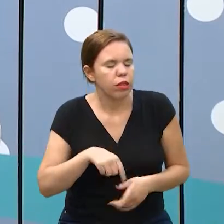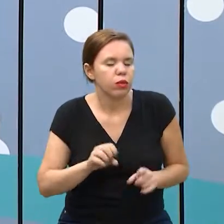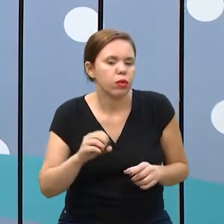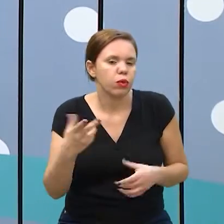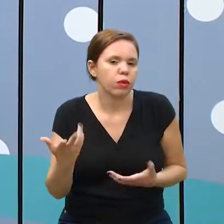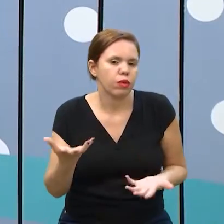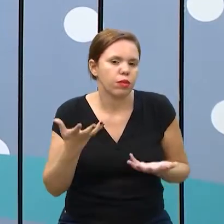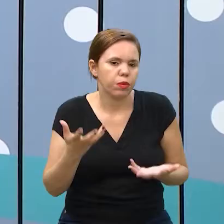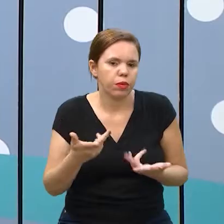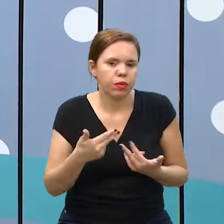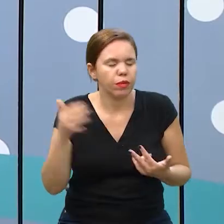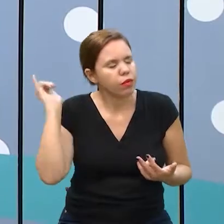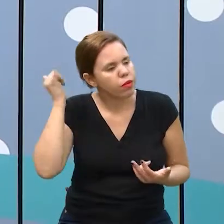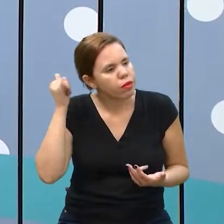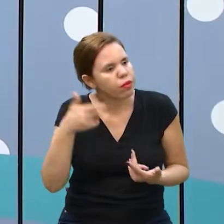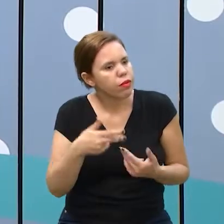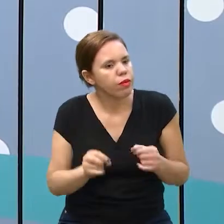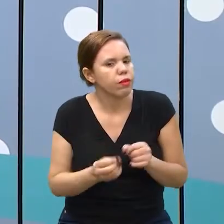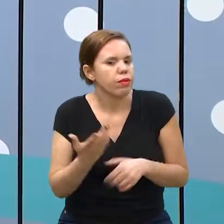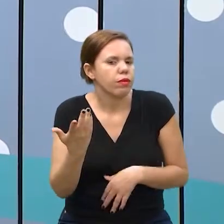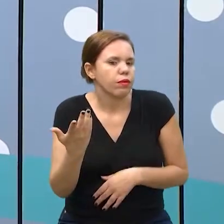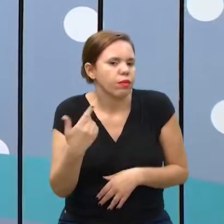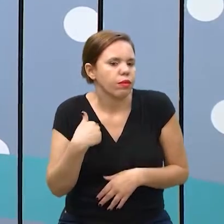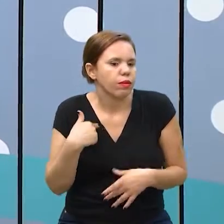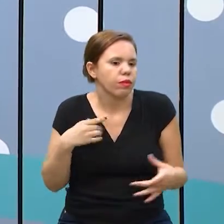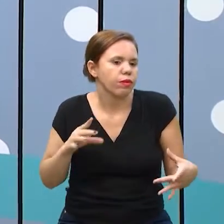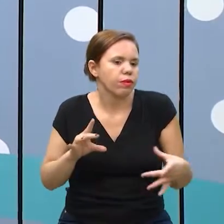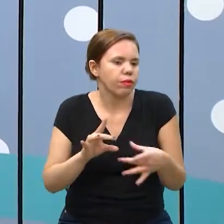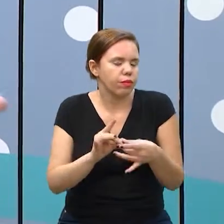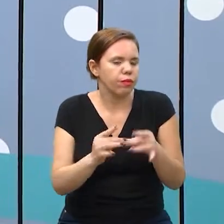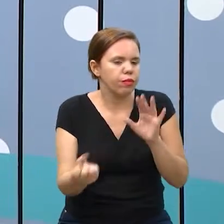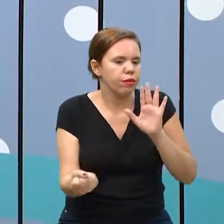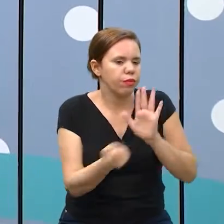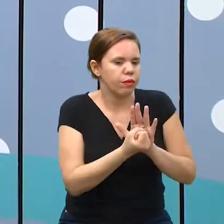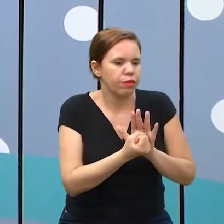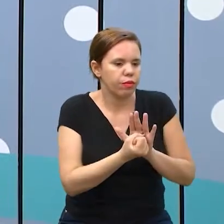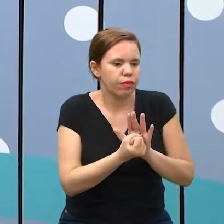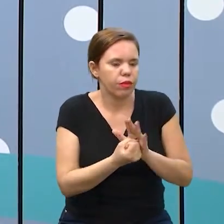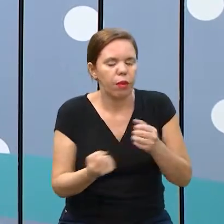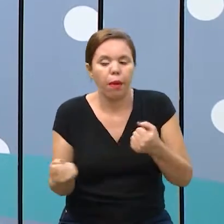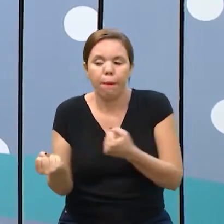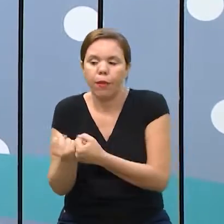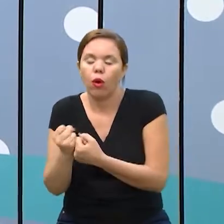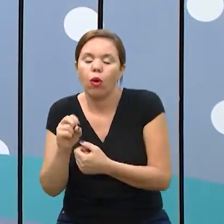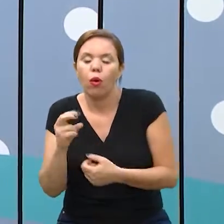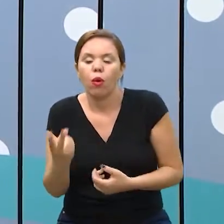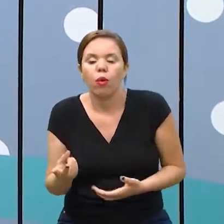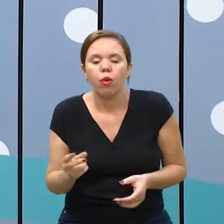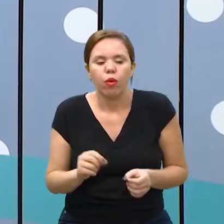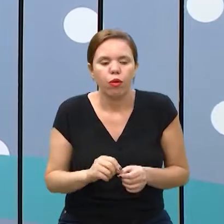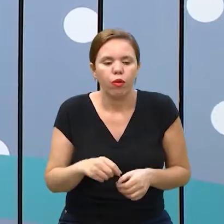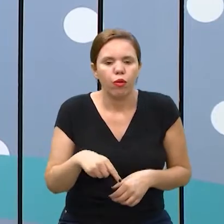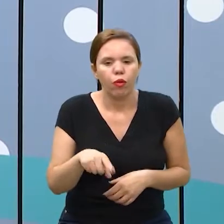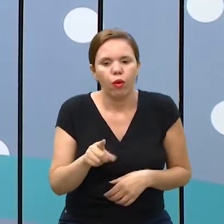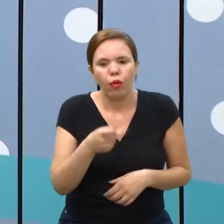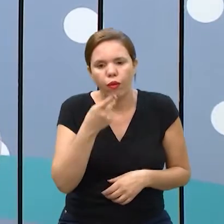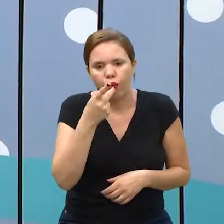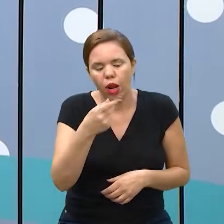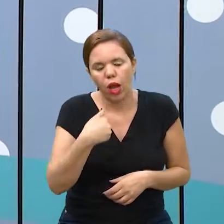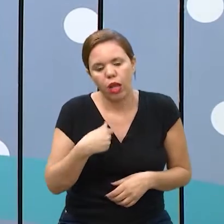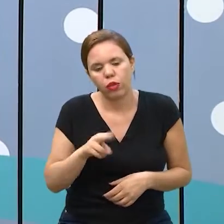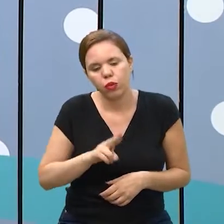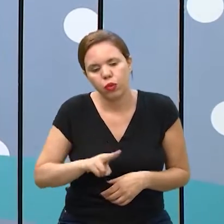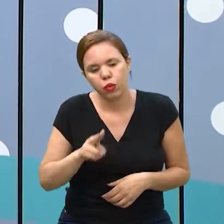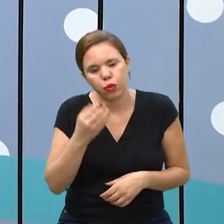comigo, ou se eu quero narrar um fato ligando uma marca que me patrocina, eu vou falar